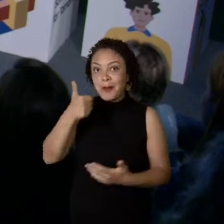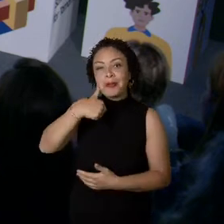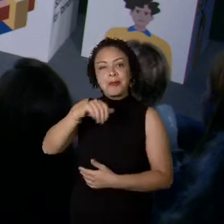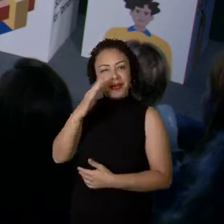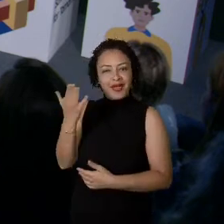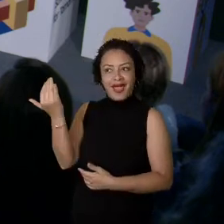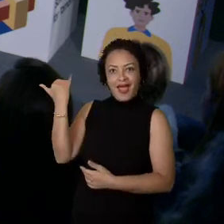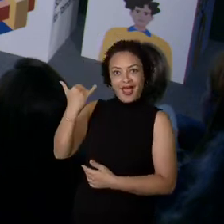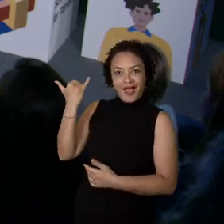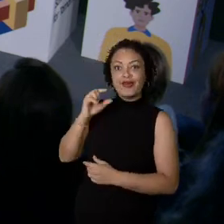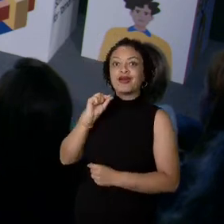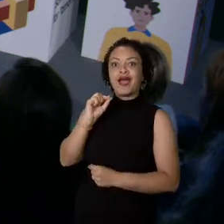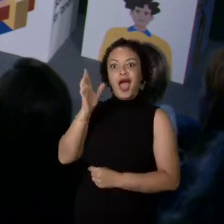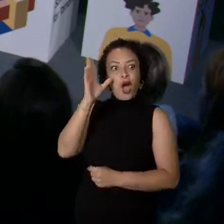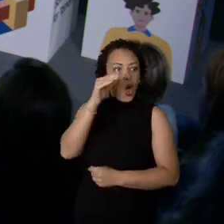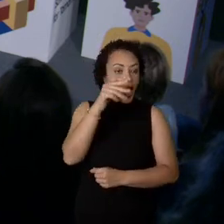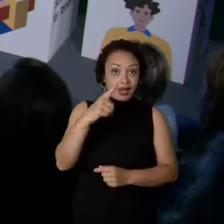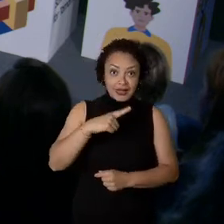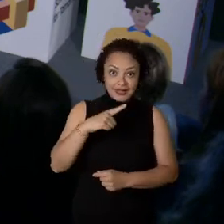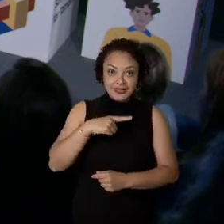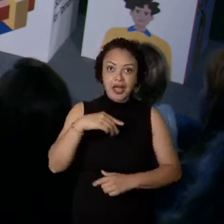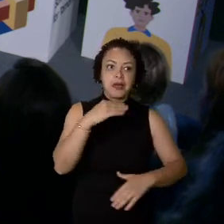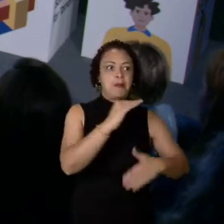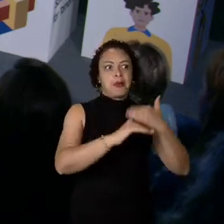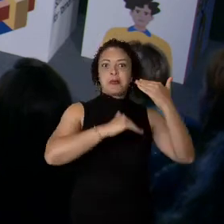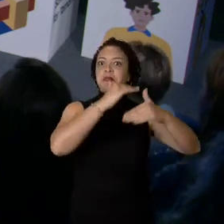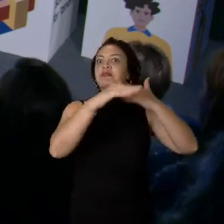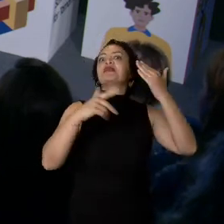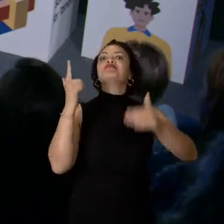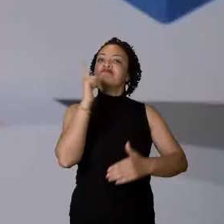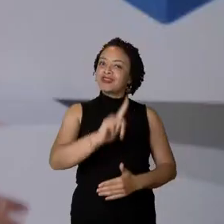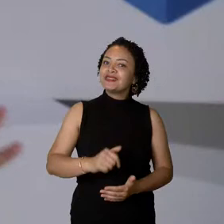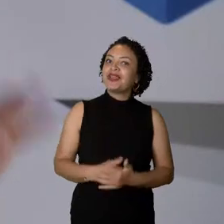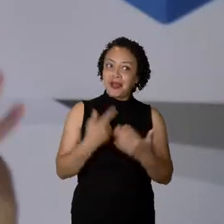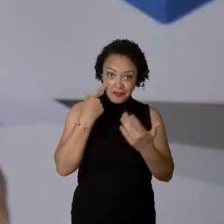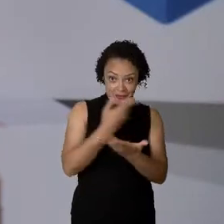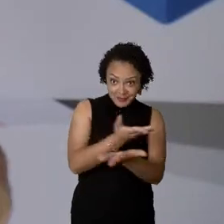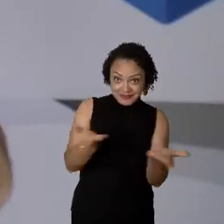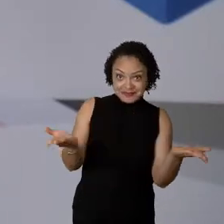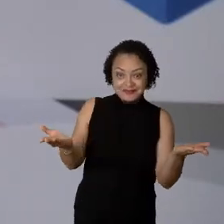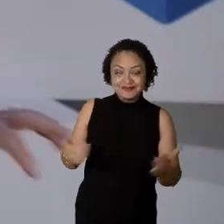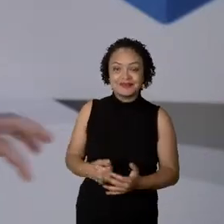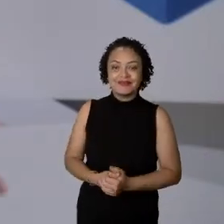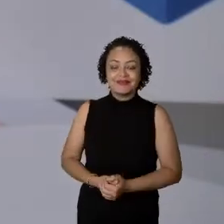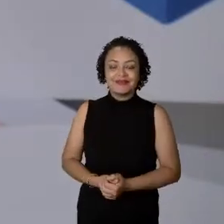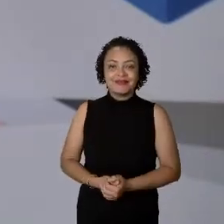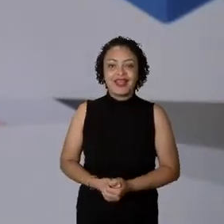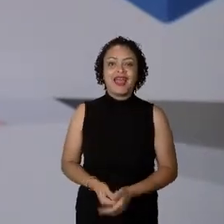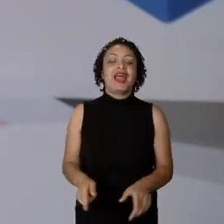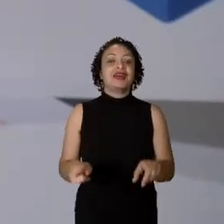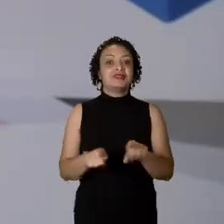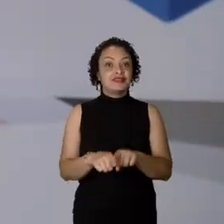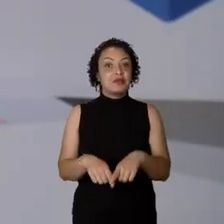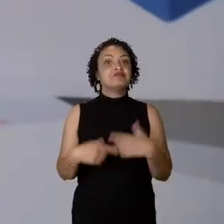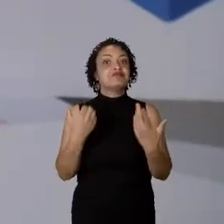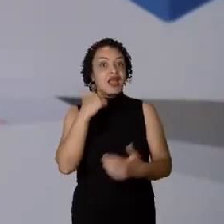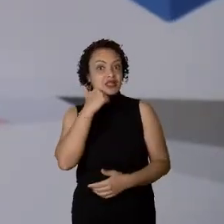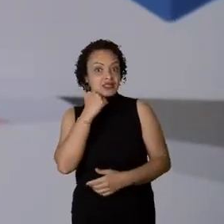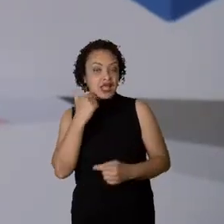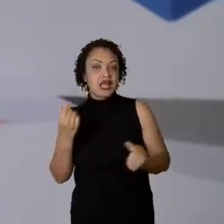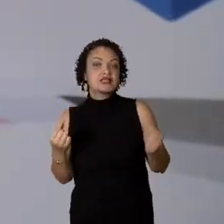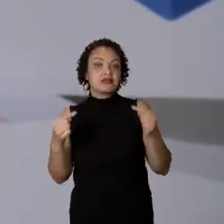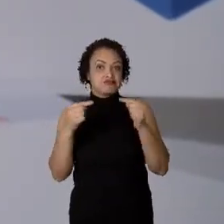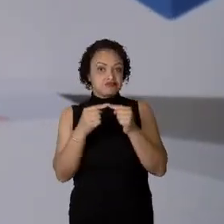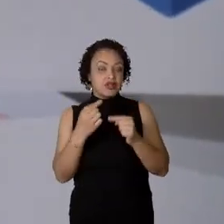quem tem curiosidade vai longe. Olha onde é que vocês chegaram. Enquanto a ciência se refere ao conhecimento, a tecnologia